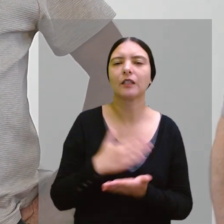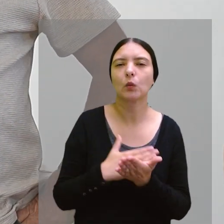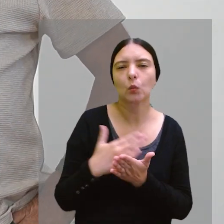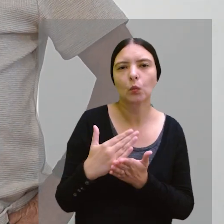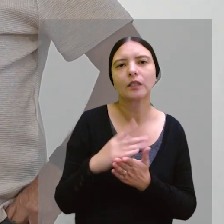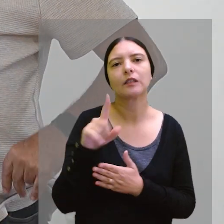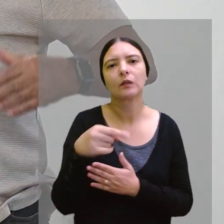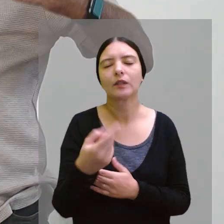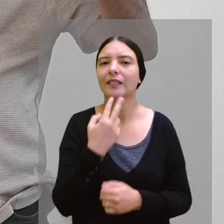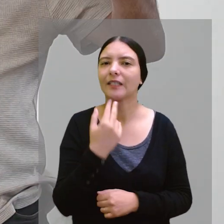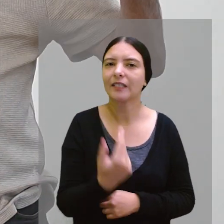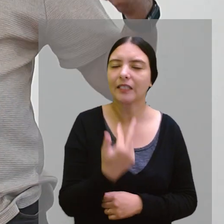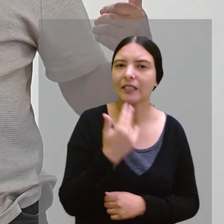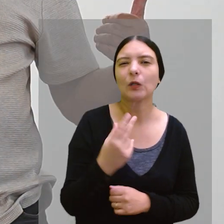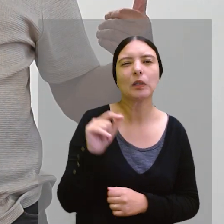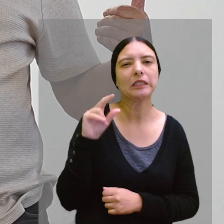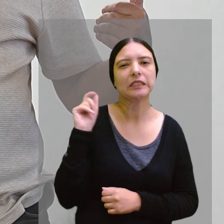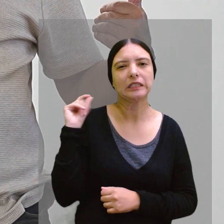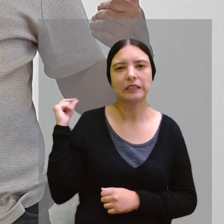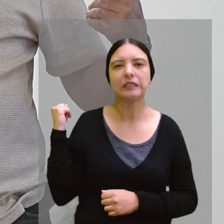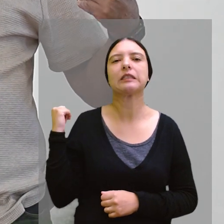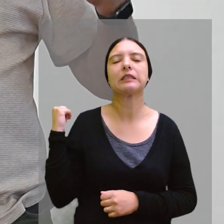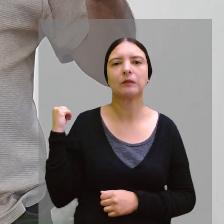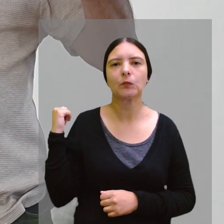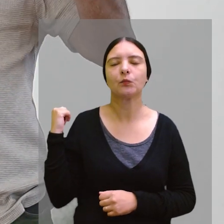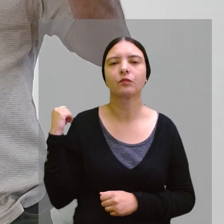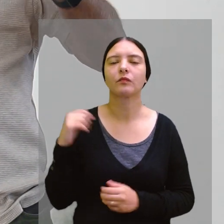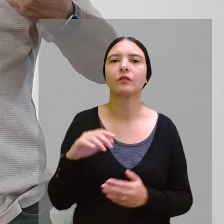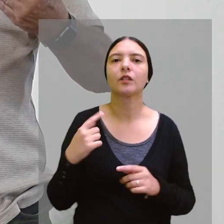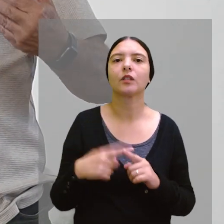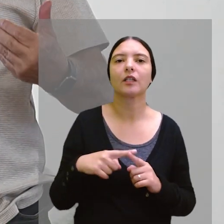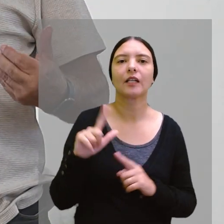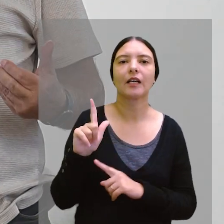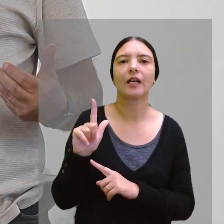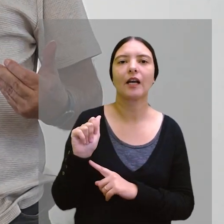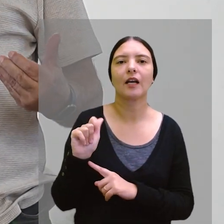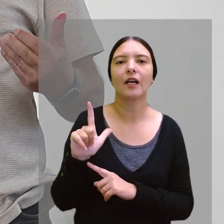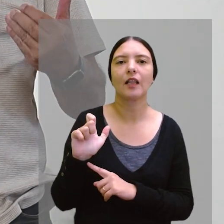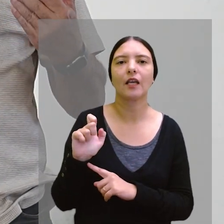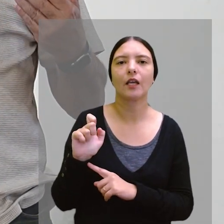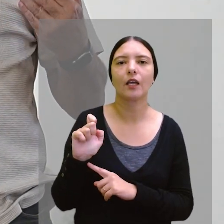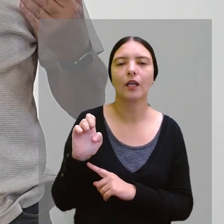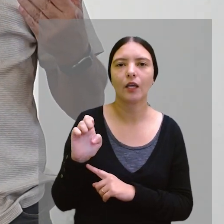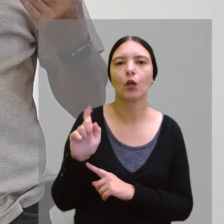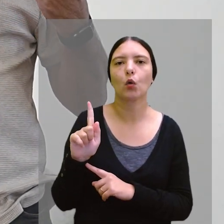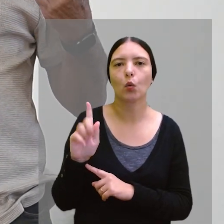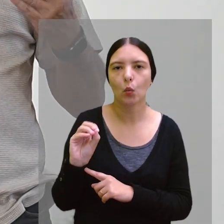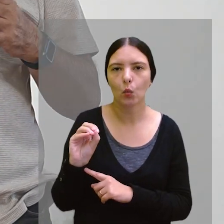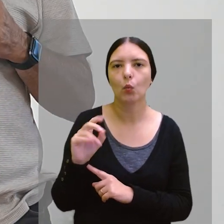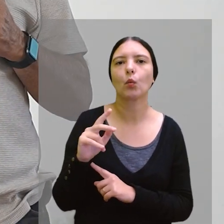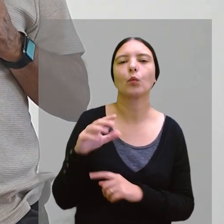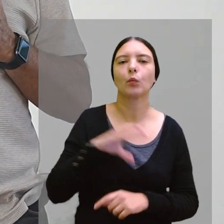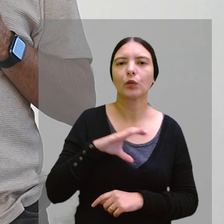mais ainda de uma língua antiga, que era o galego-português. A nossa língua não é